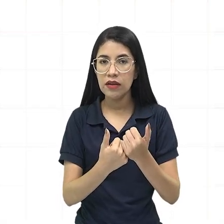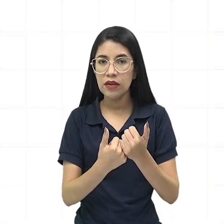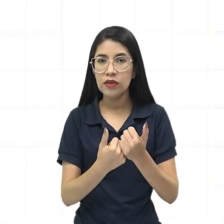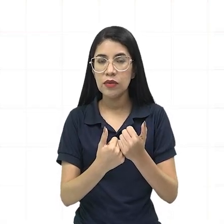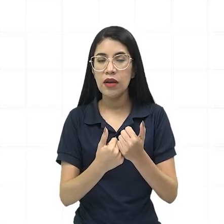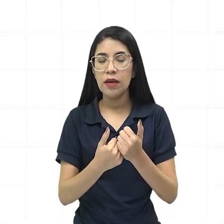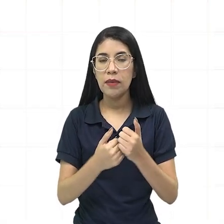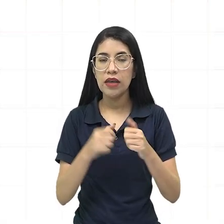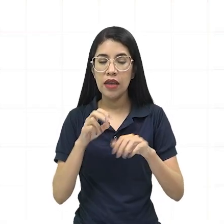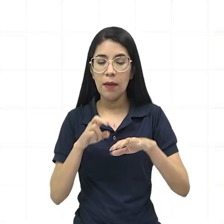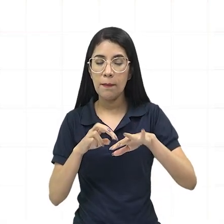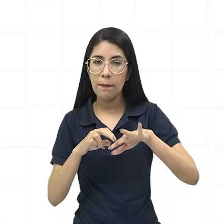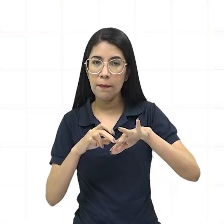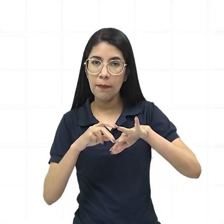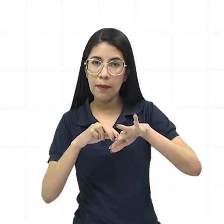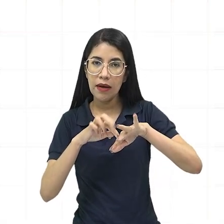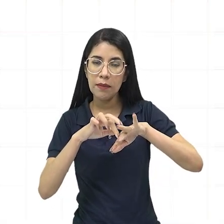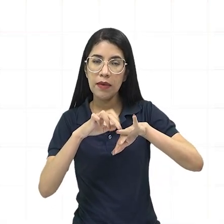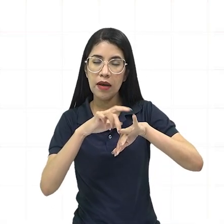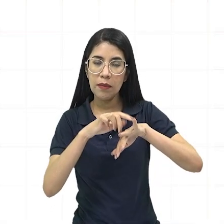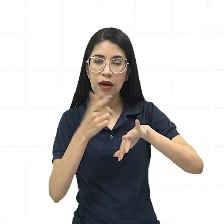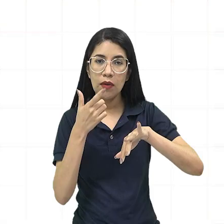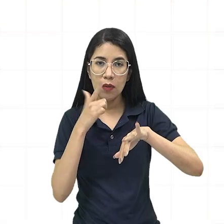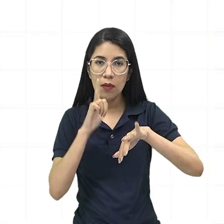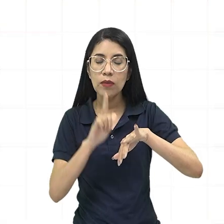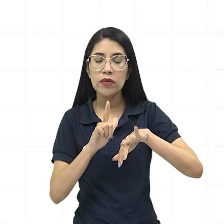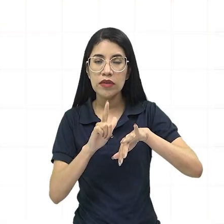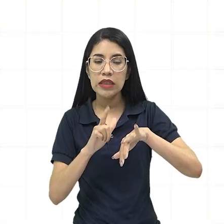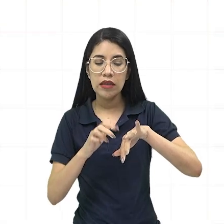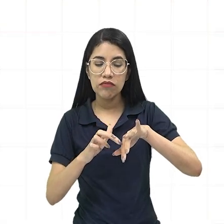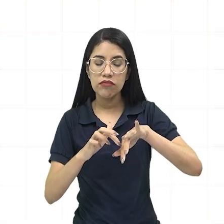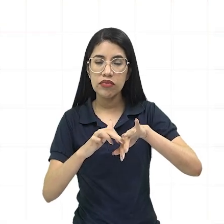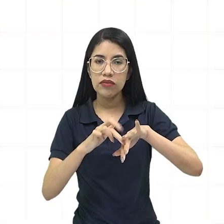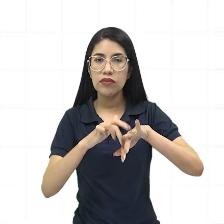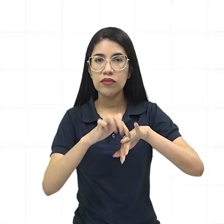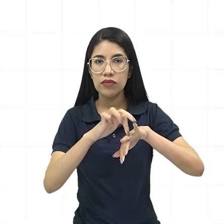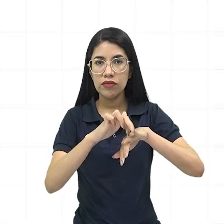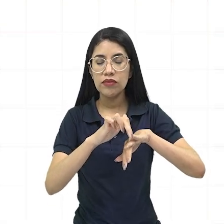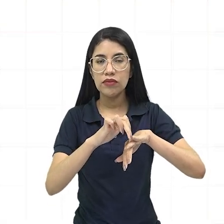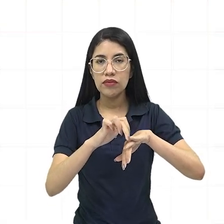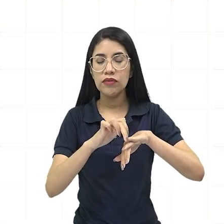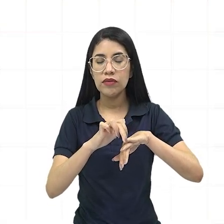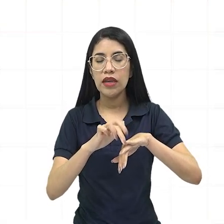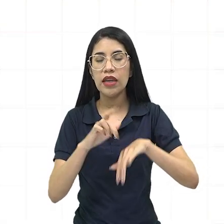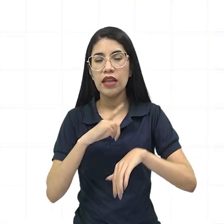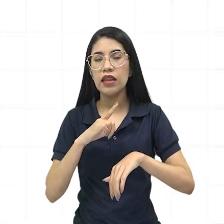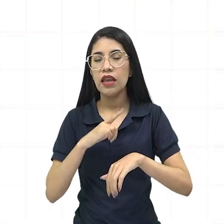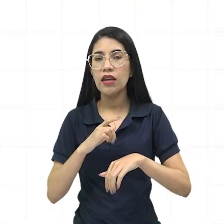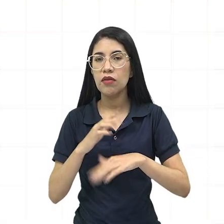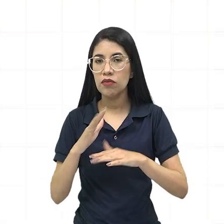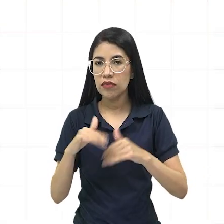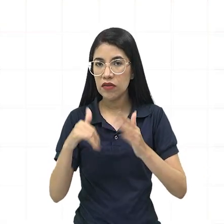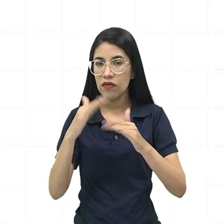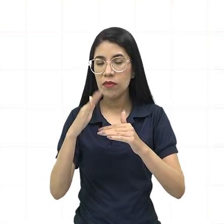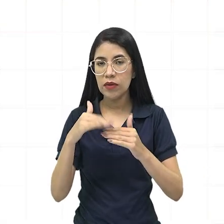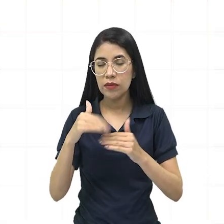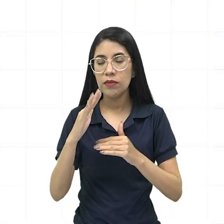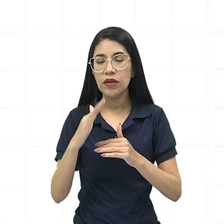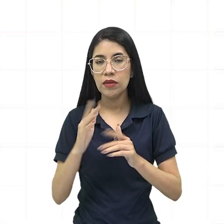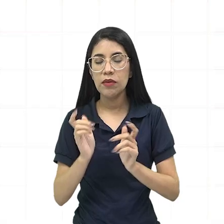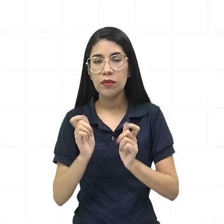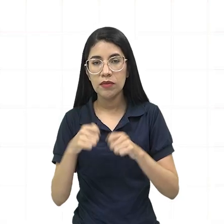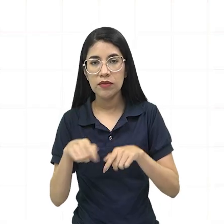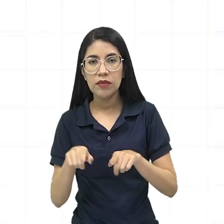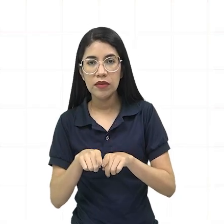né, aquela pessoa que está no topo, que já está na escada, como alguém mais evoluída, porque isso também